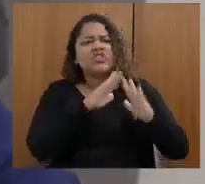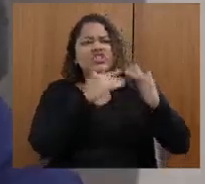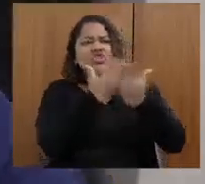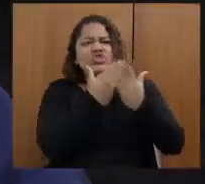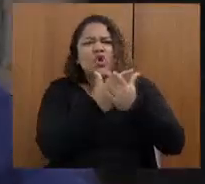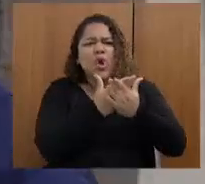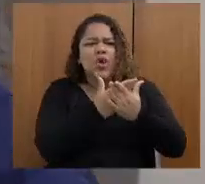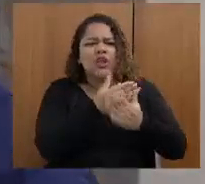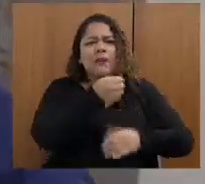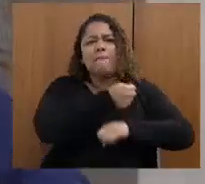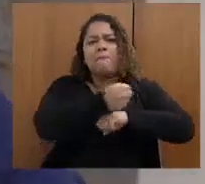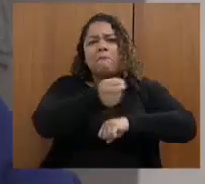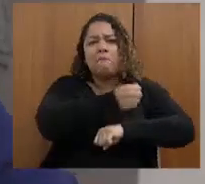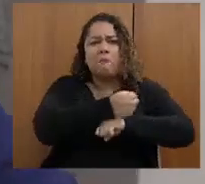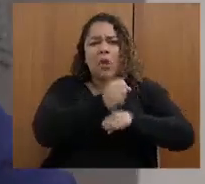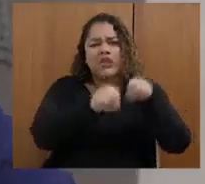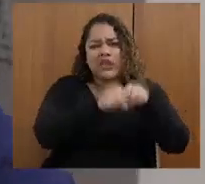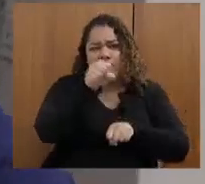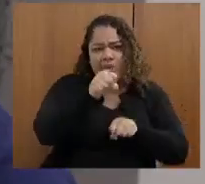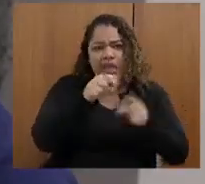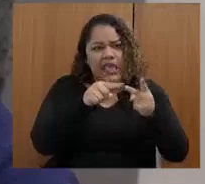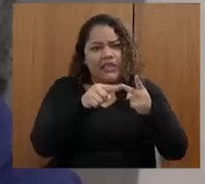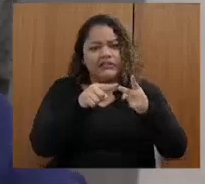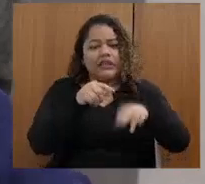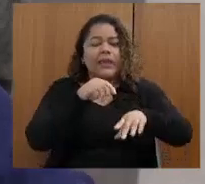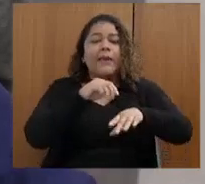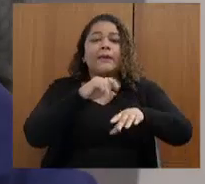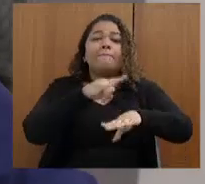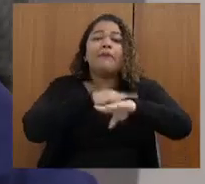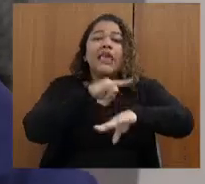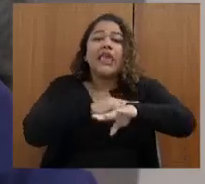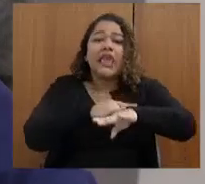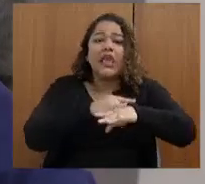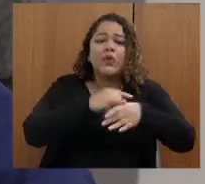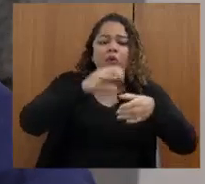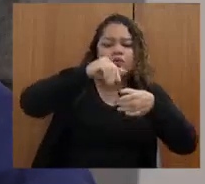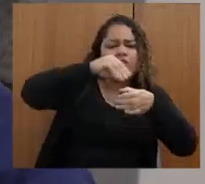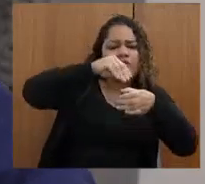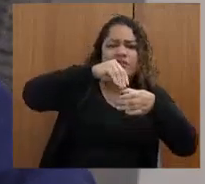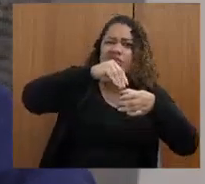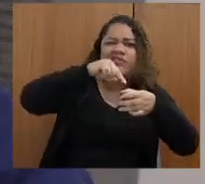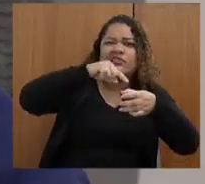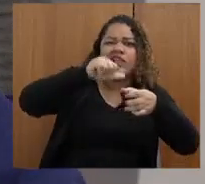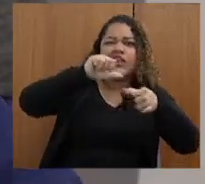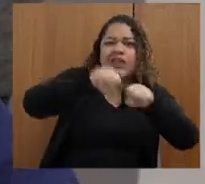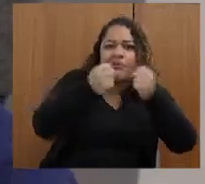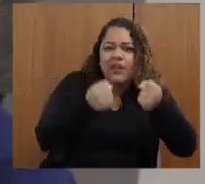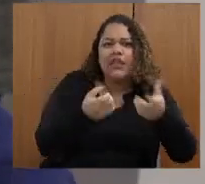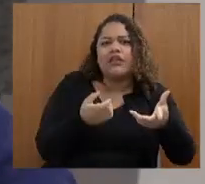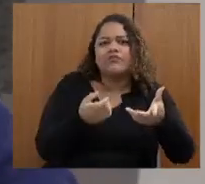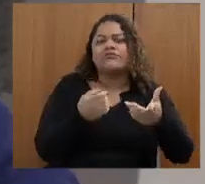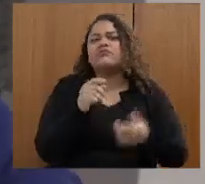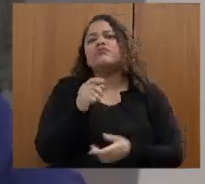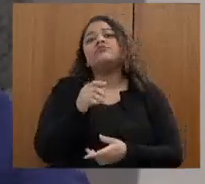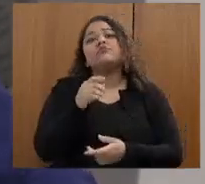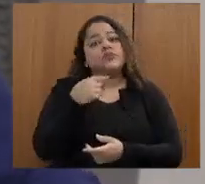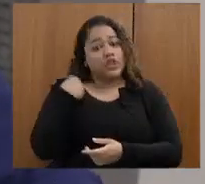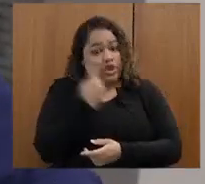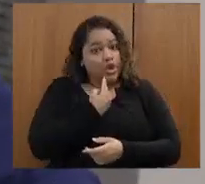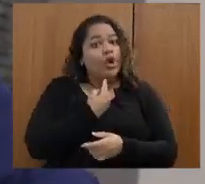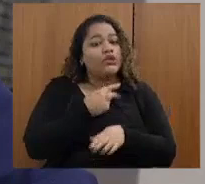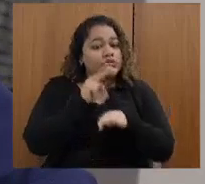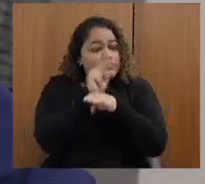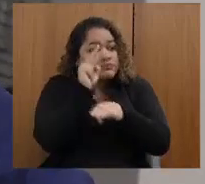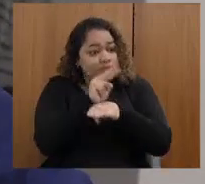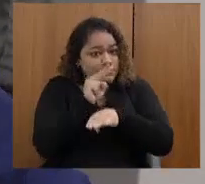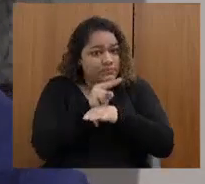com os banheiros sem torneira e aqui eu estou querendo dizer que nós temos um papel de fiscalização dessas